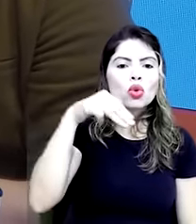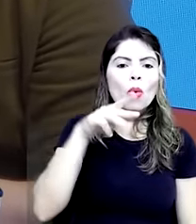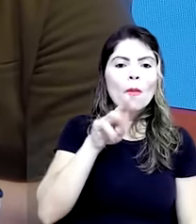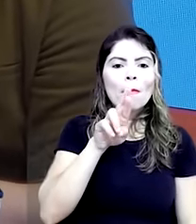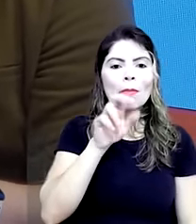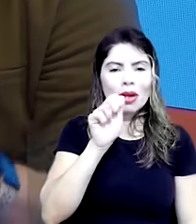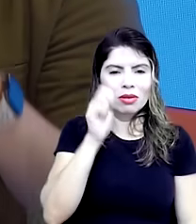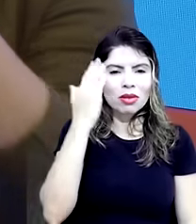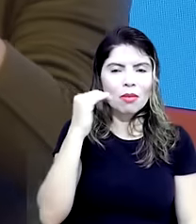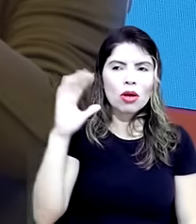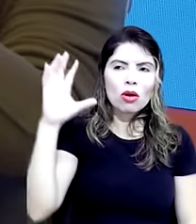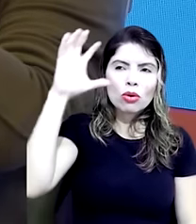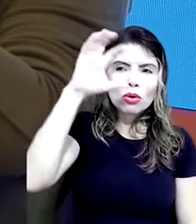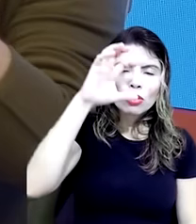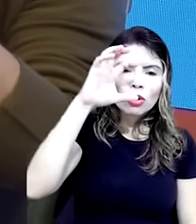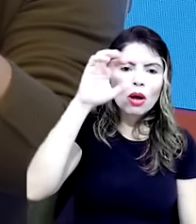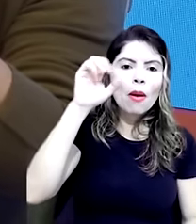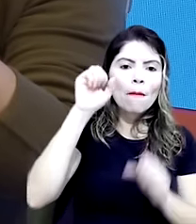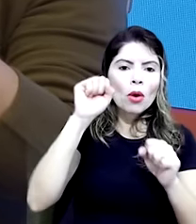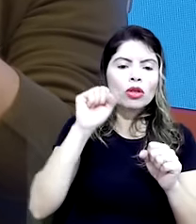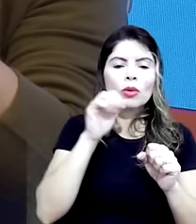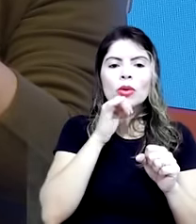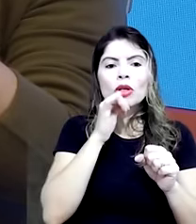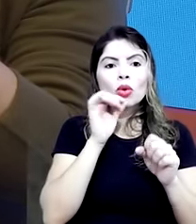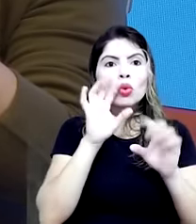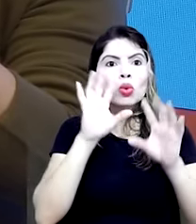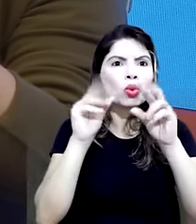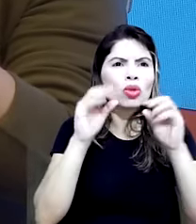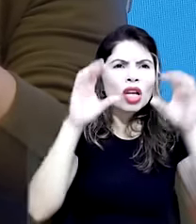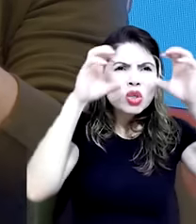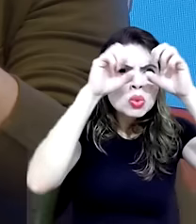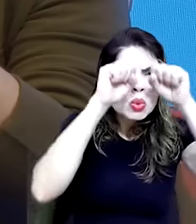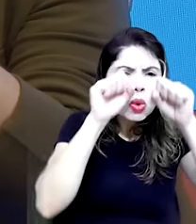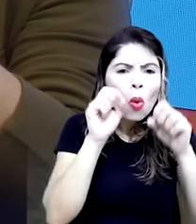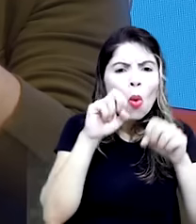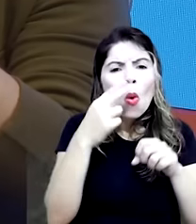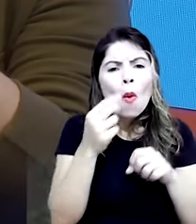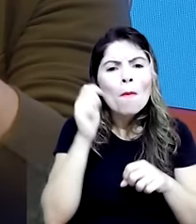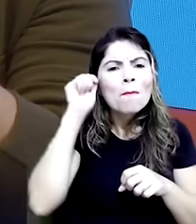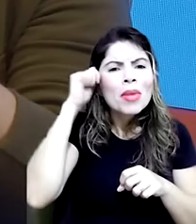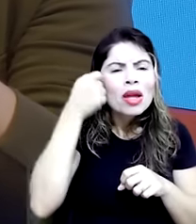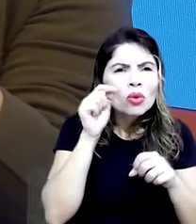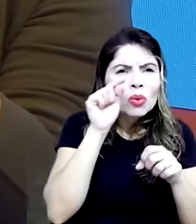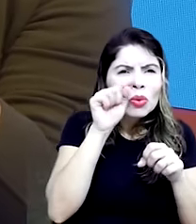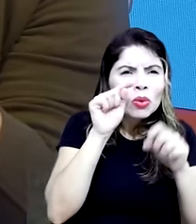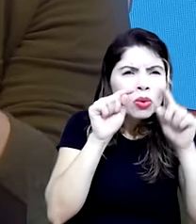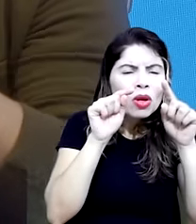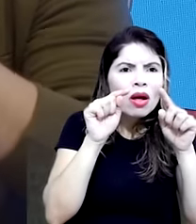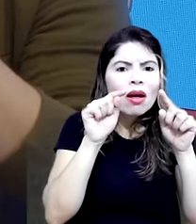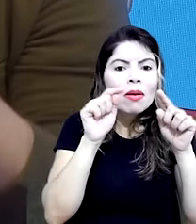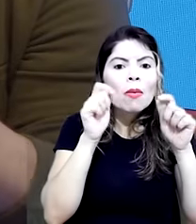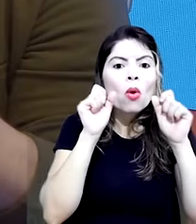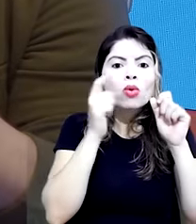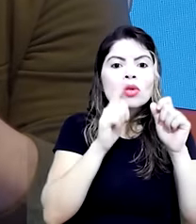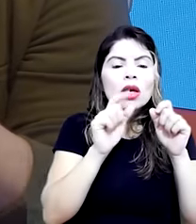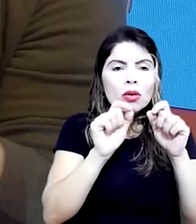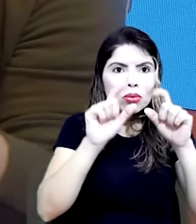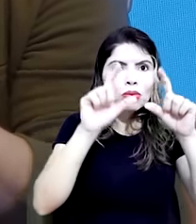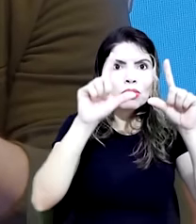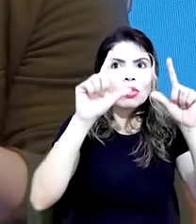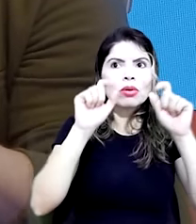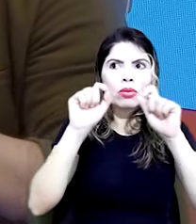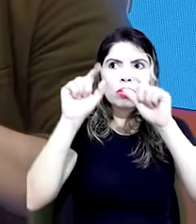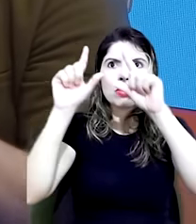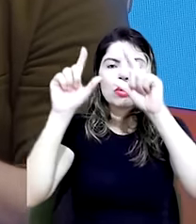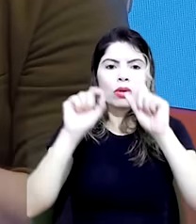pegar um ponto Preto tudo que for Preto Na foto ele vai deixar mais é mais intenso então ele deixa uma foto muito mais bonita só